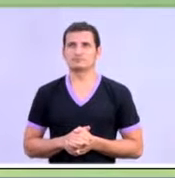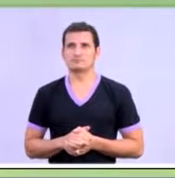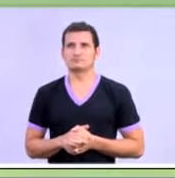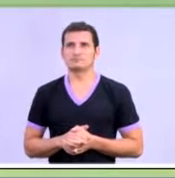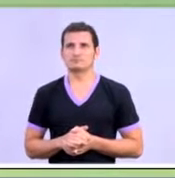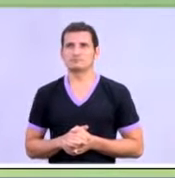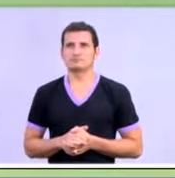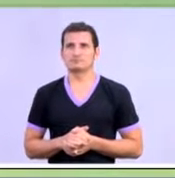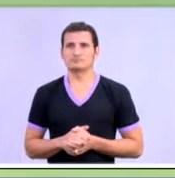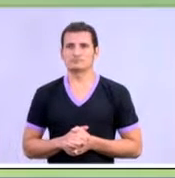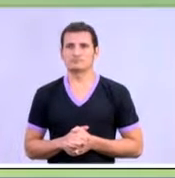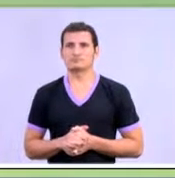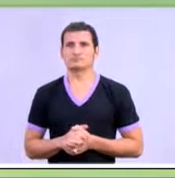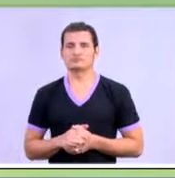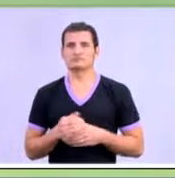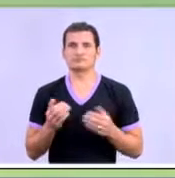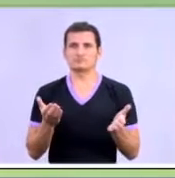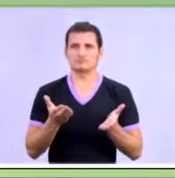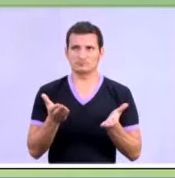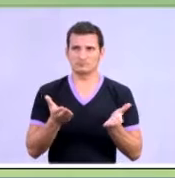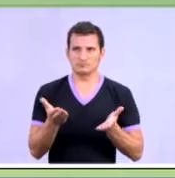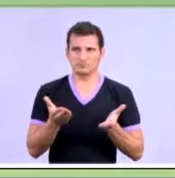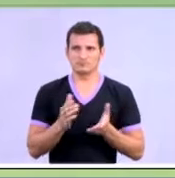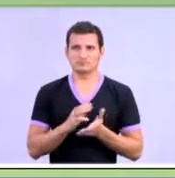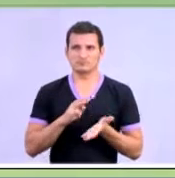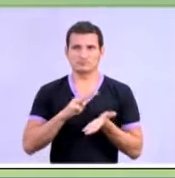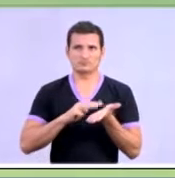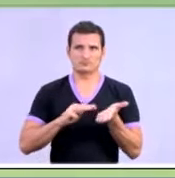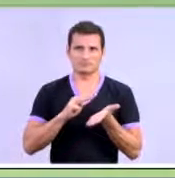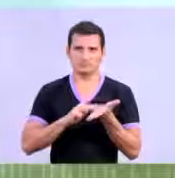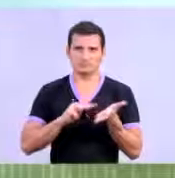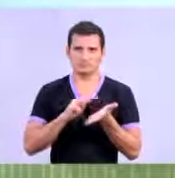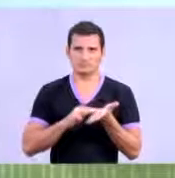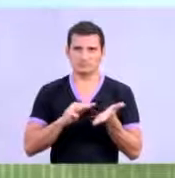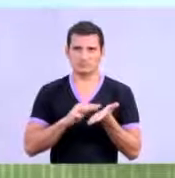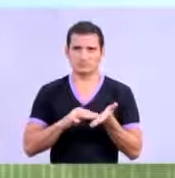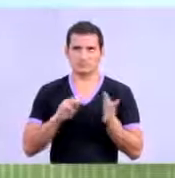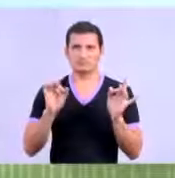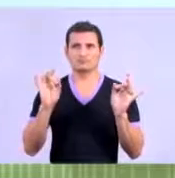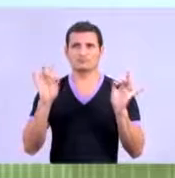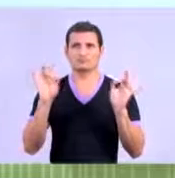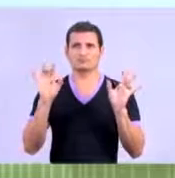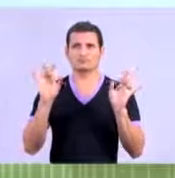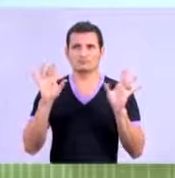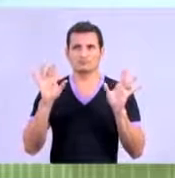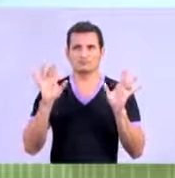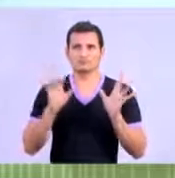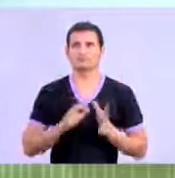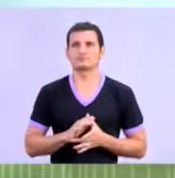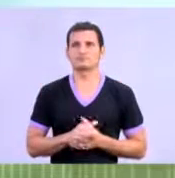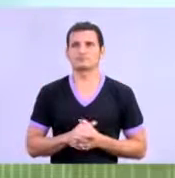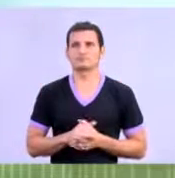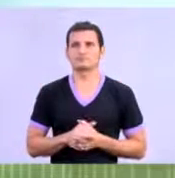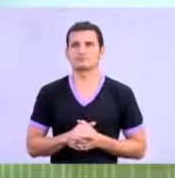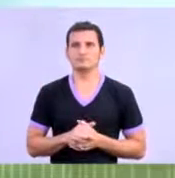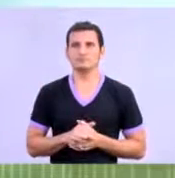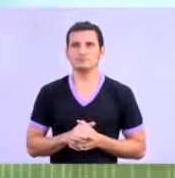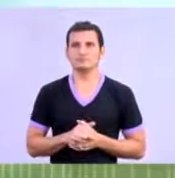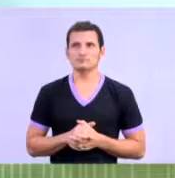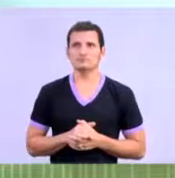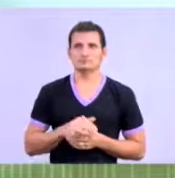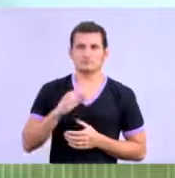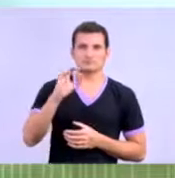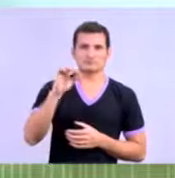Bem, agora nós vamos falar de um método especial, top. É